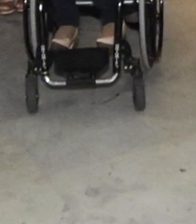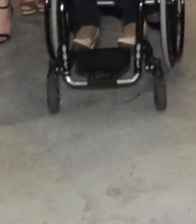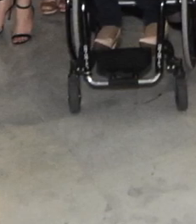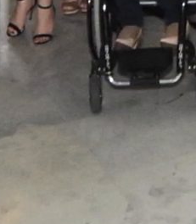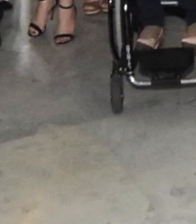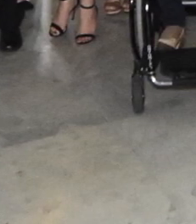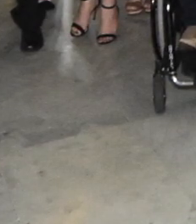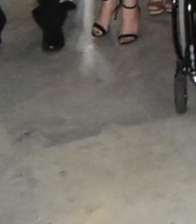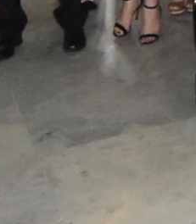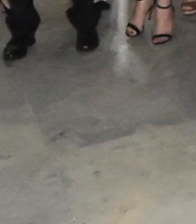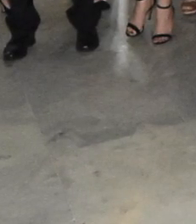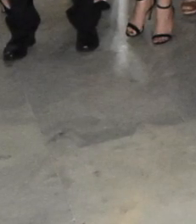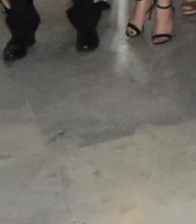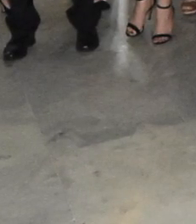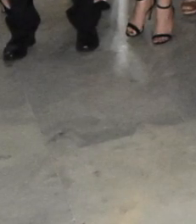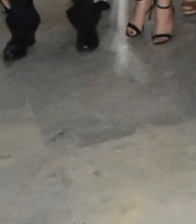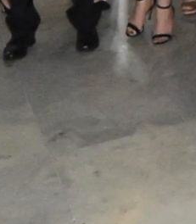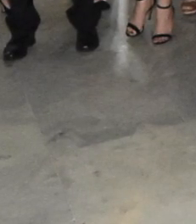Por favor.